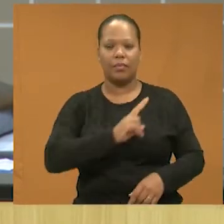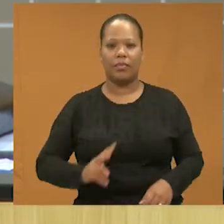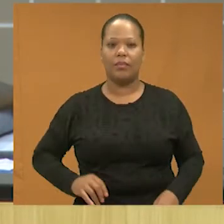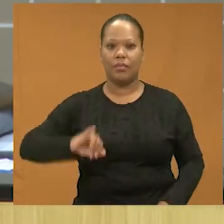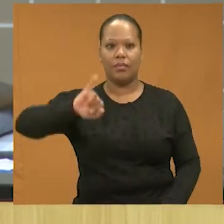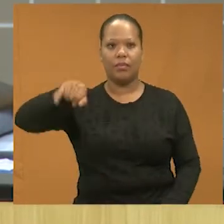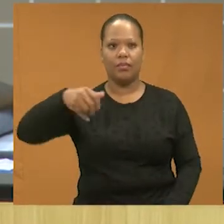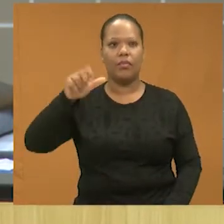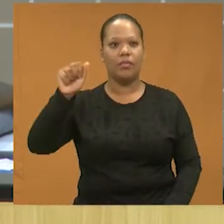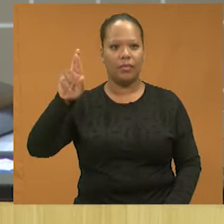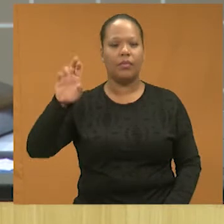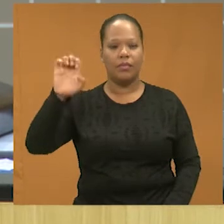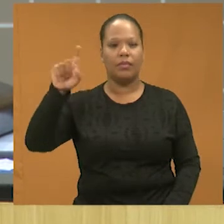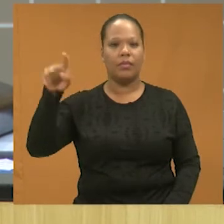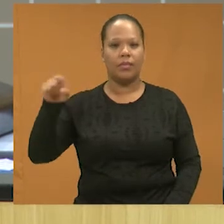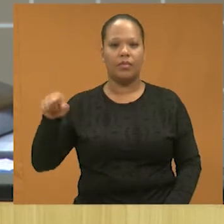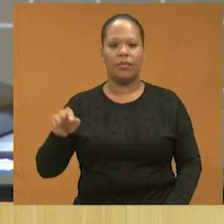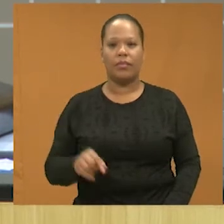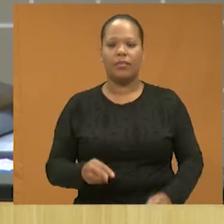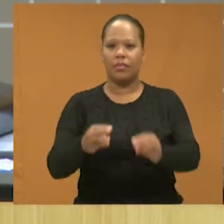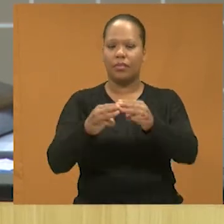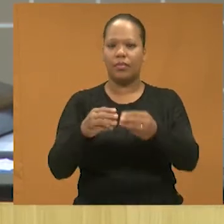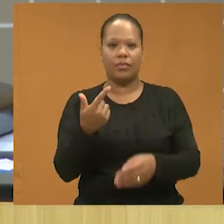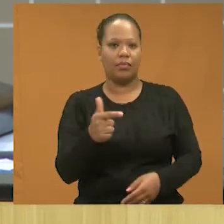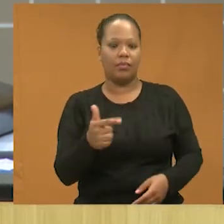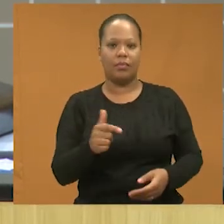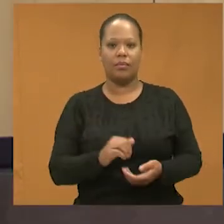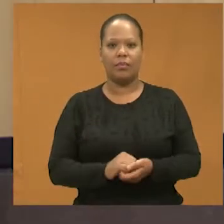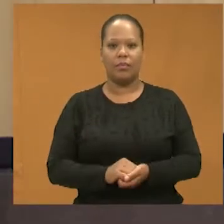Araújo. Não há mais moções, senhor presidente.